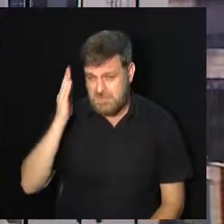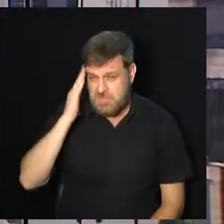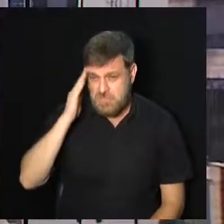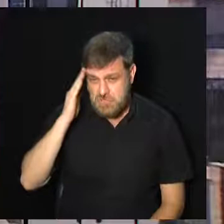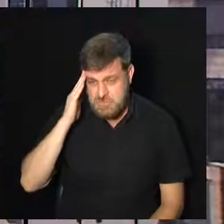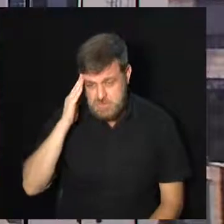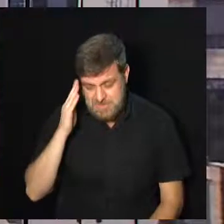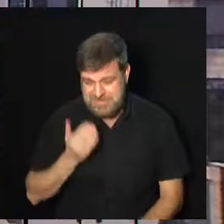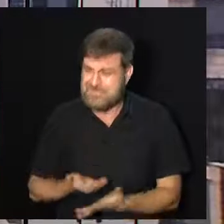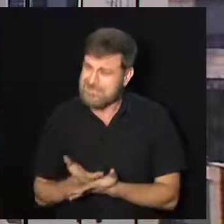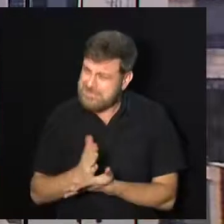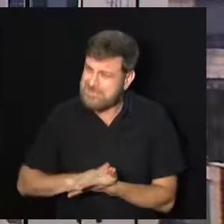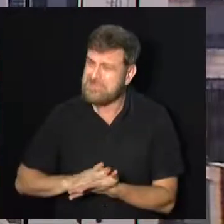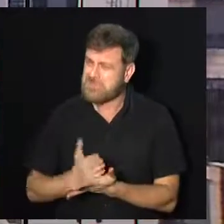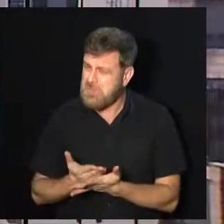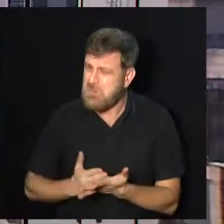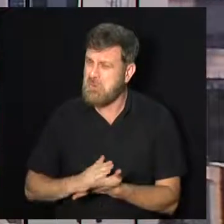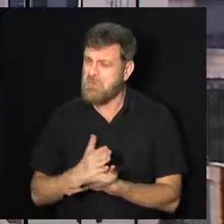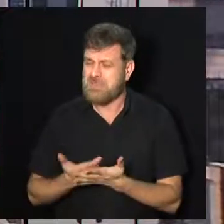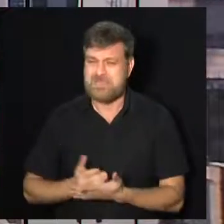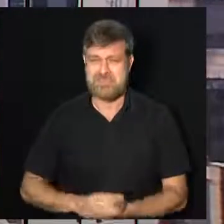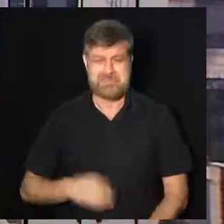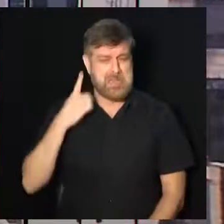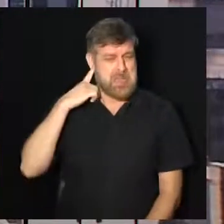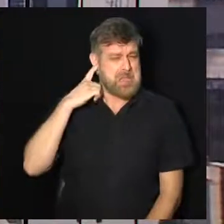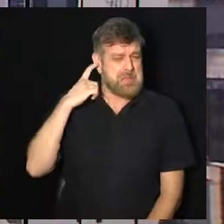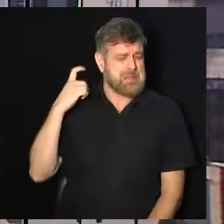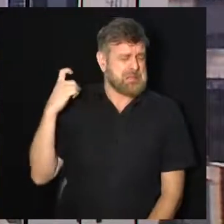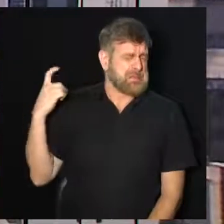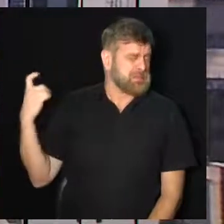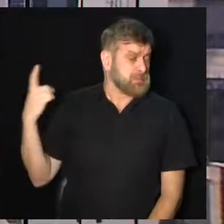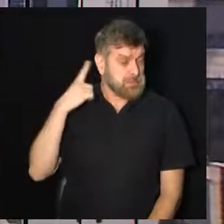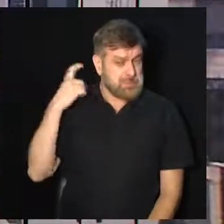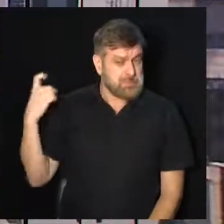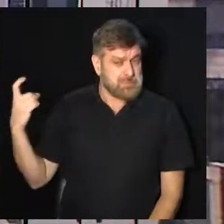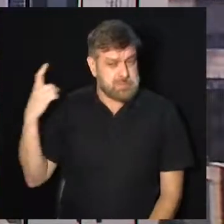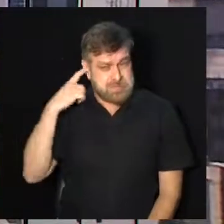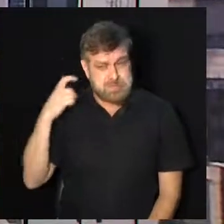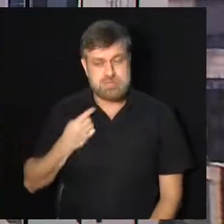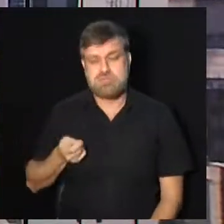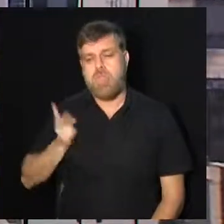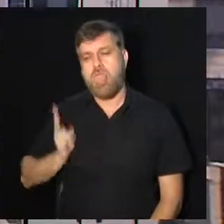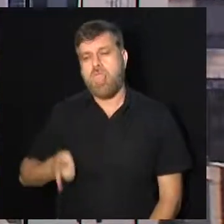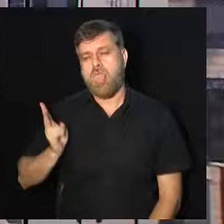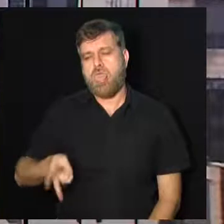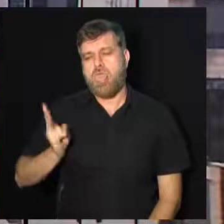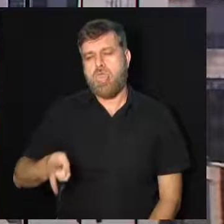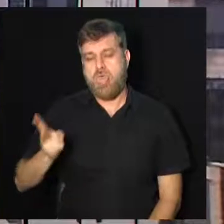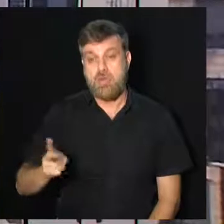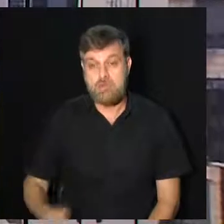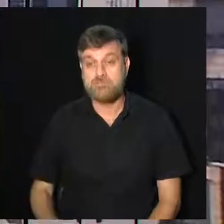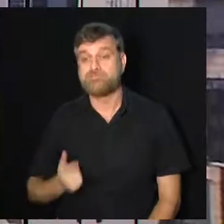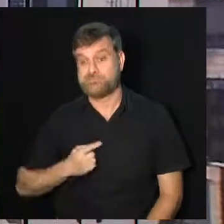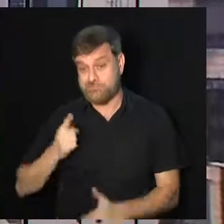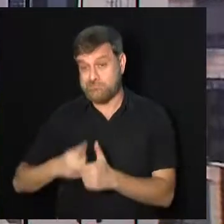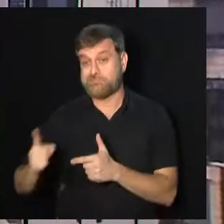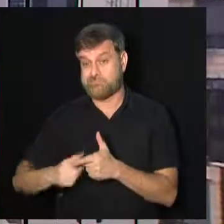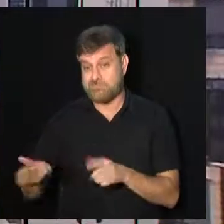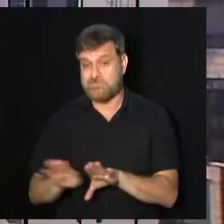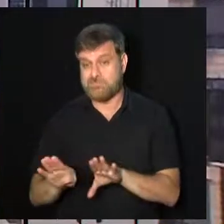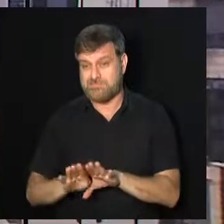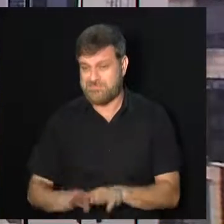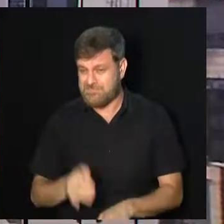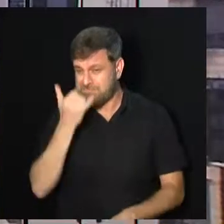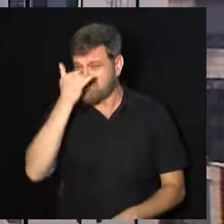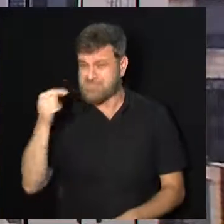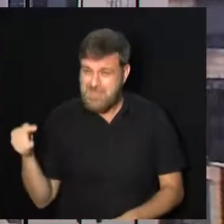ter se incomodado com algum alarme que disparou e não desligava nunca. Pois essa situação também